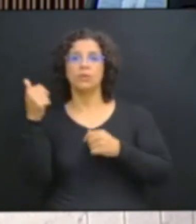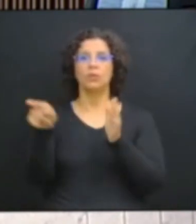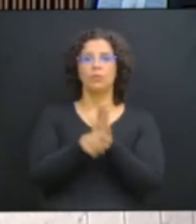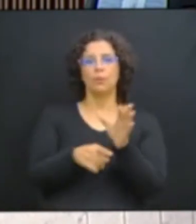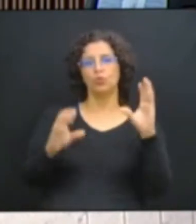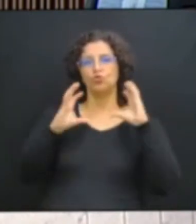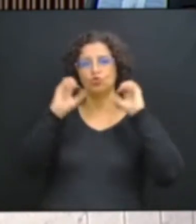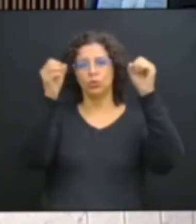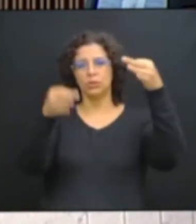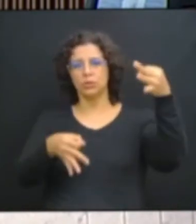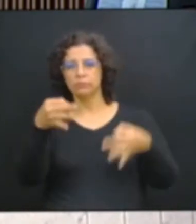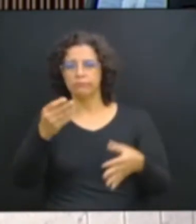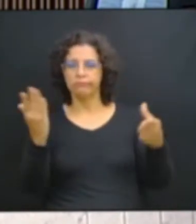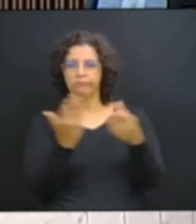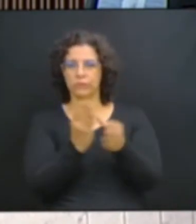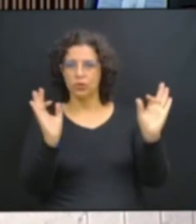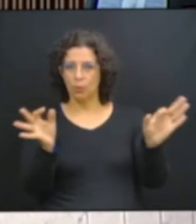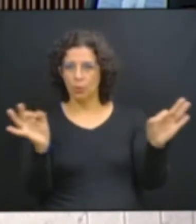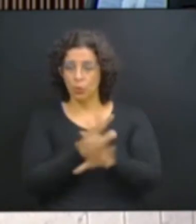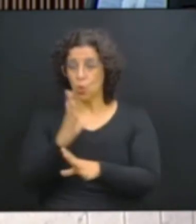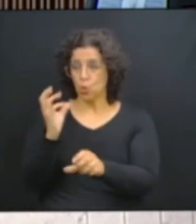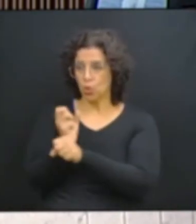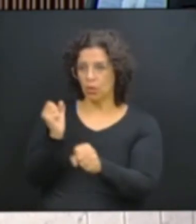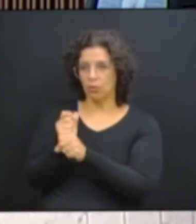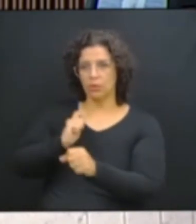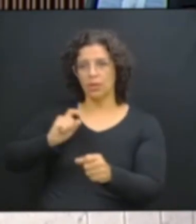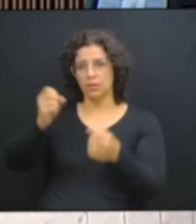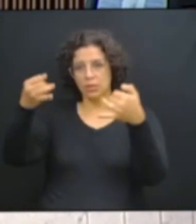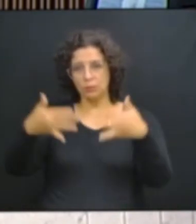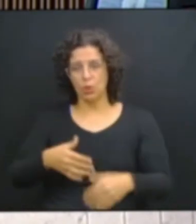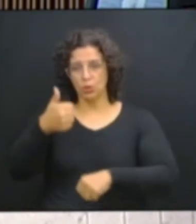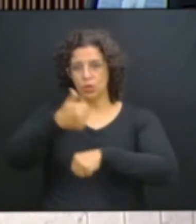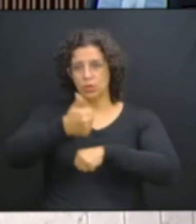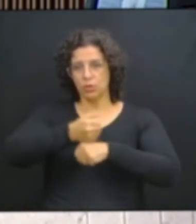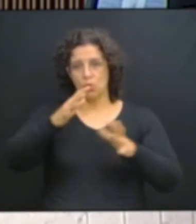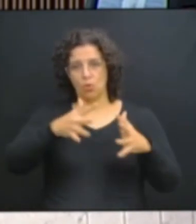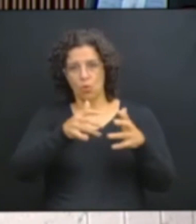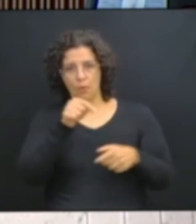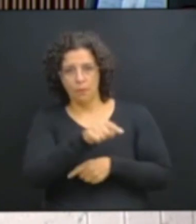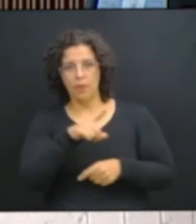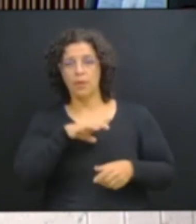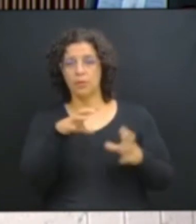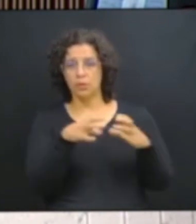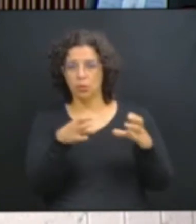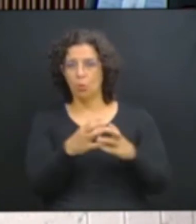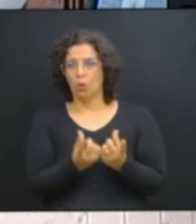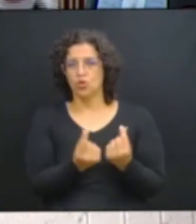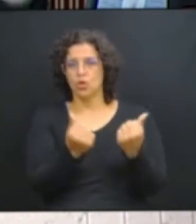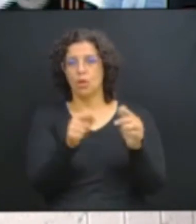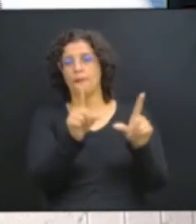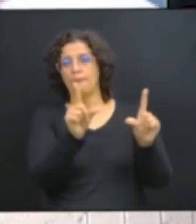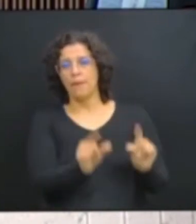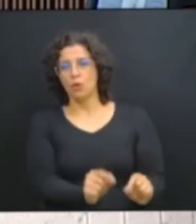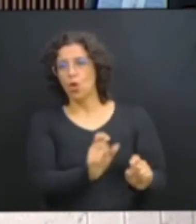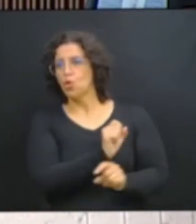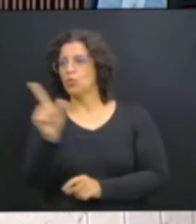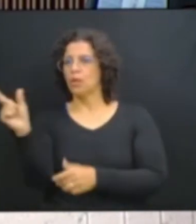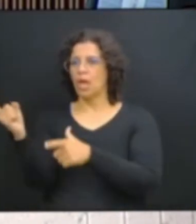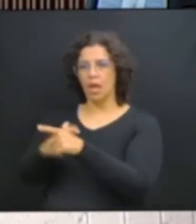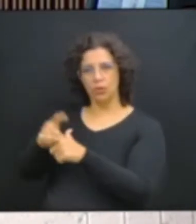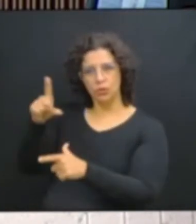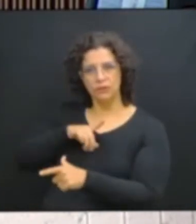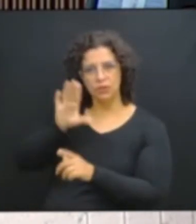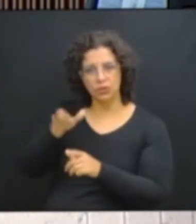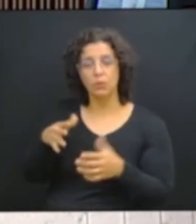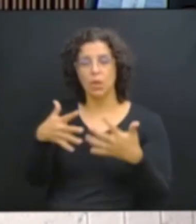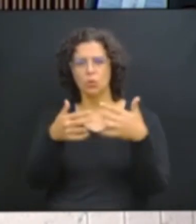arbitral. Que os valores reservados ou provisionados pela direção da Copel são valores inferiores à dívida, mesmo que a